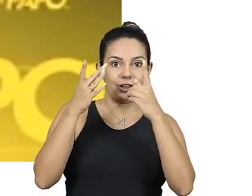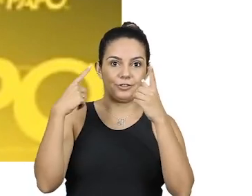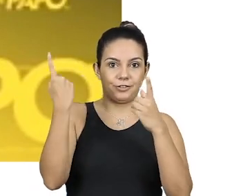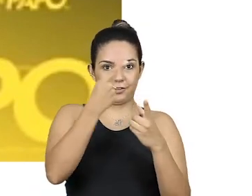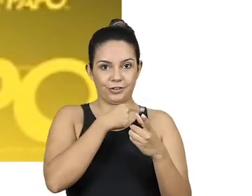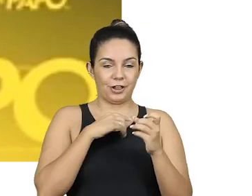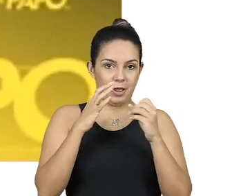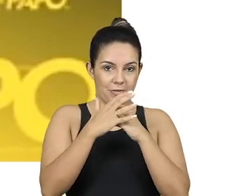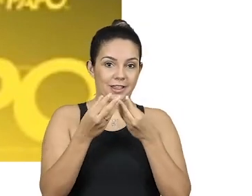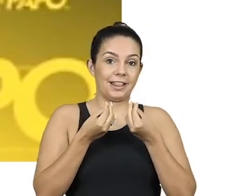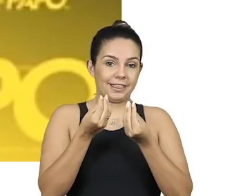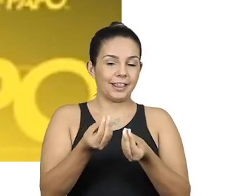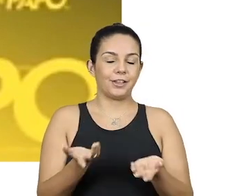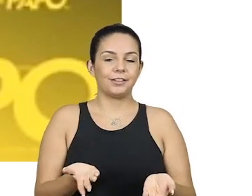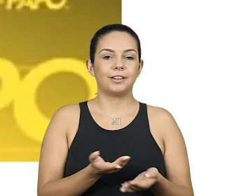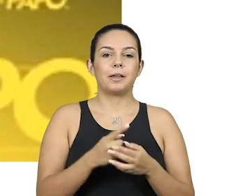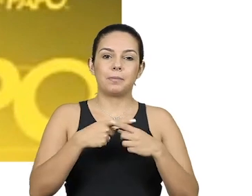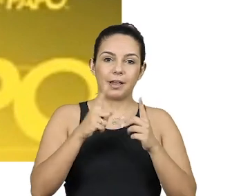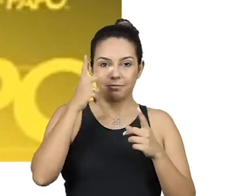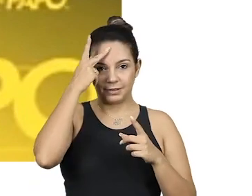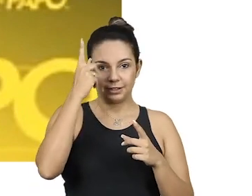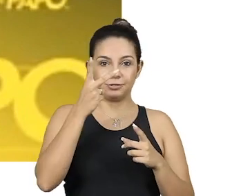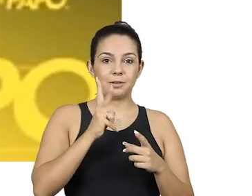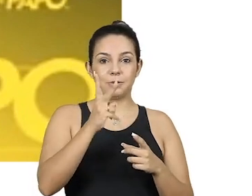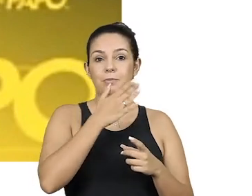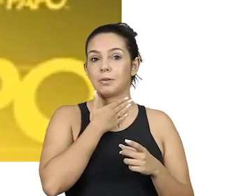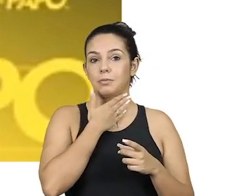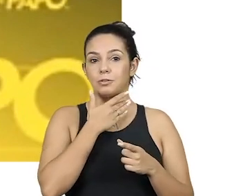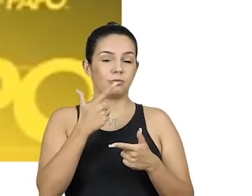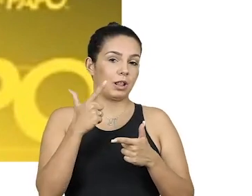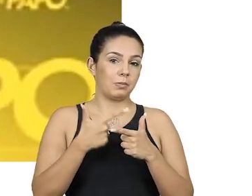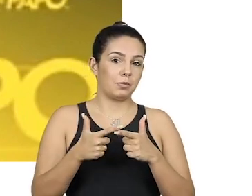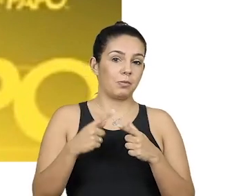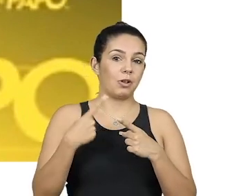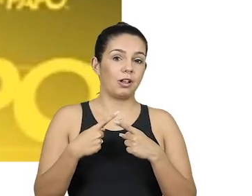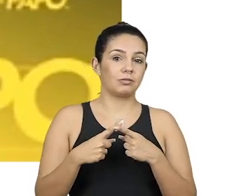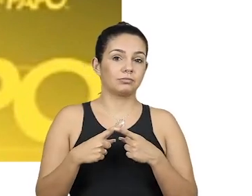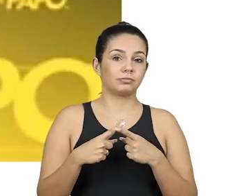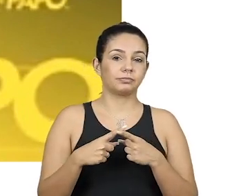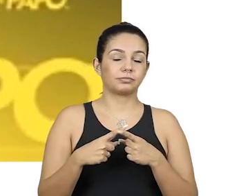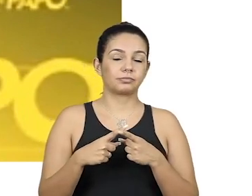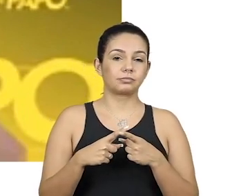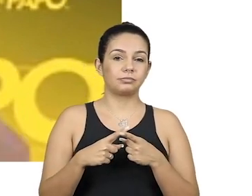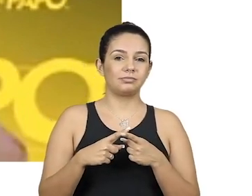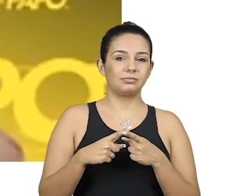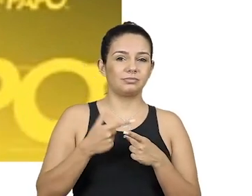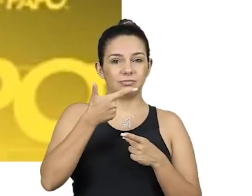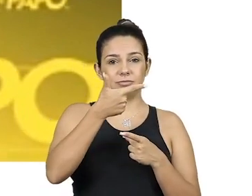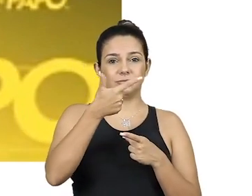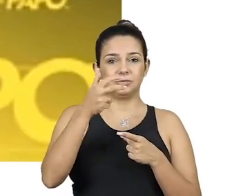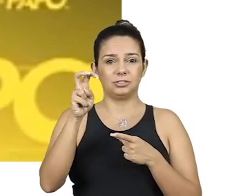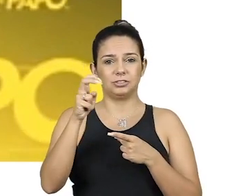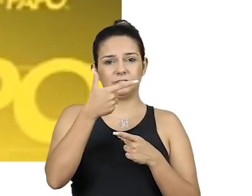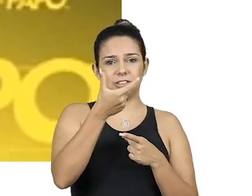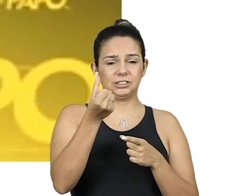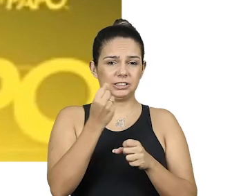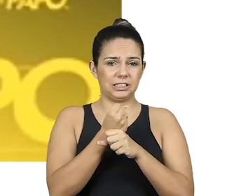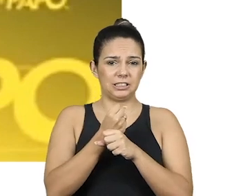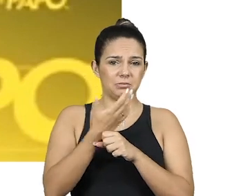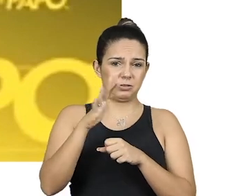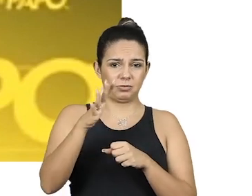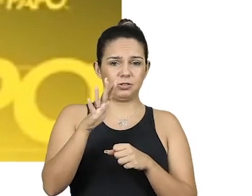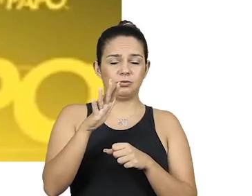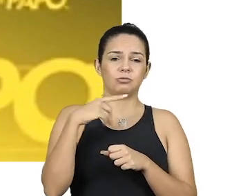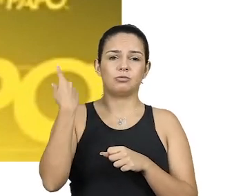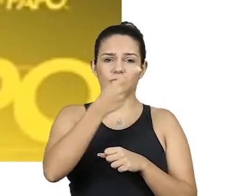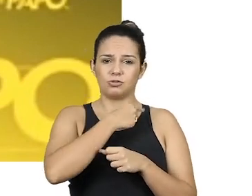que a pandemia nos lançou. O escritor e apresentador Afonso Borges está usando um fundo virtual com a logo do Sempre um